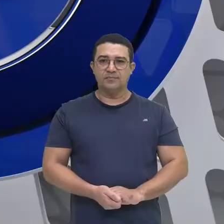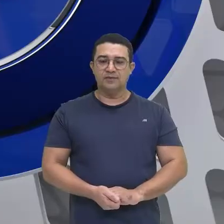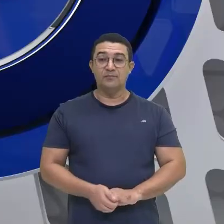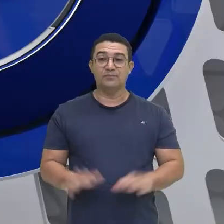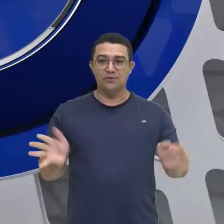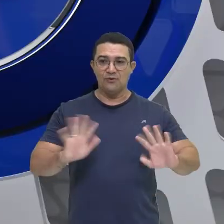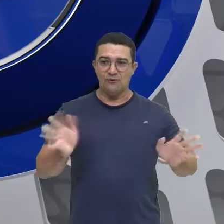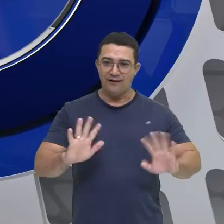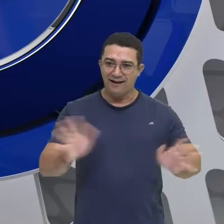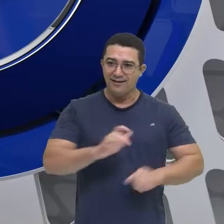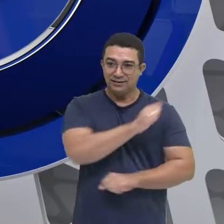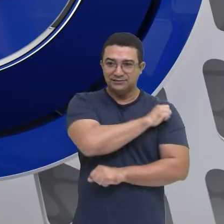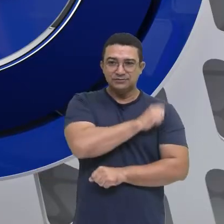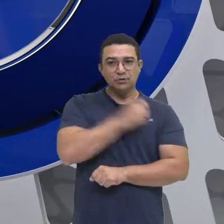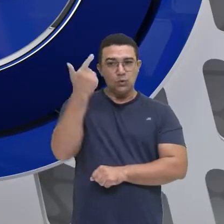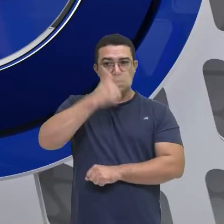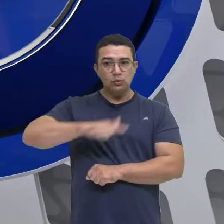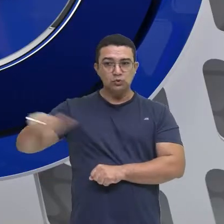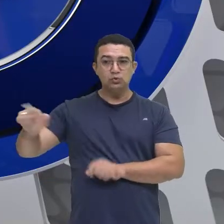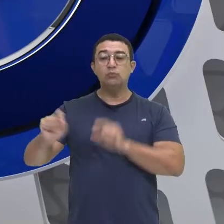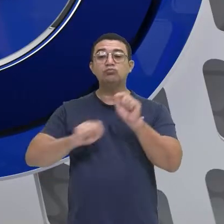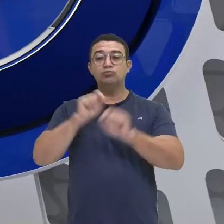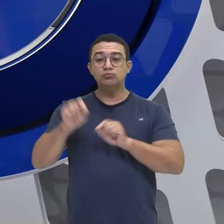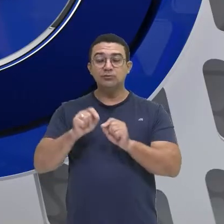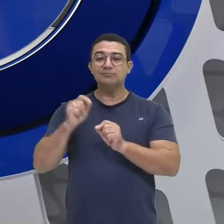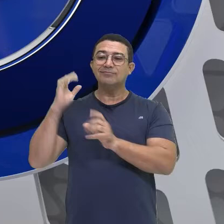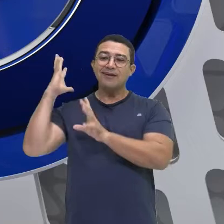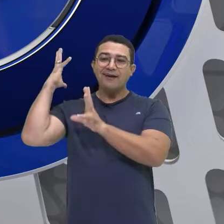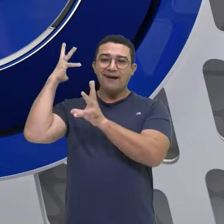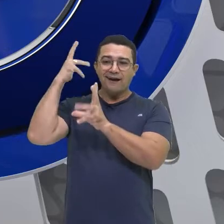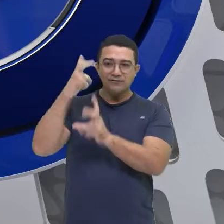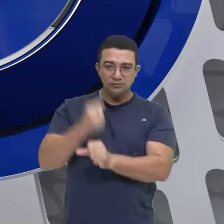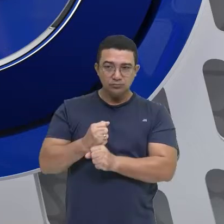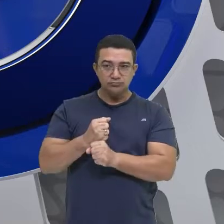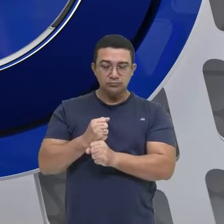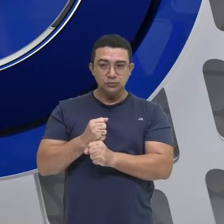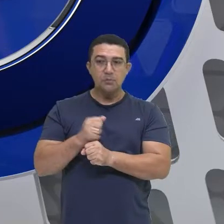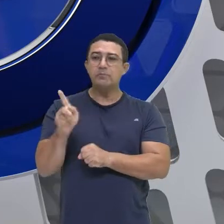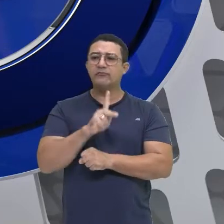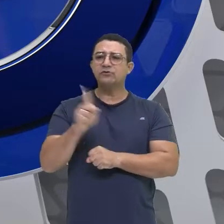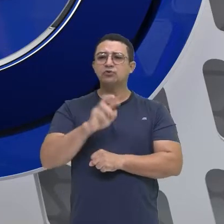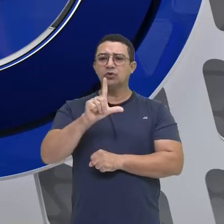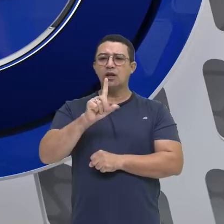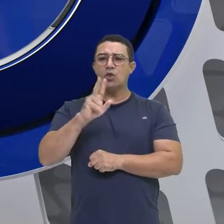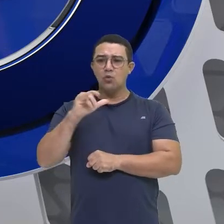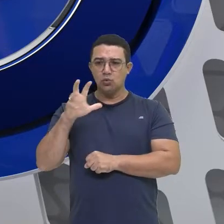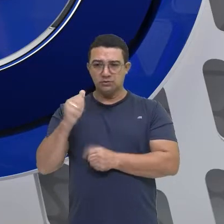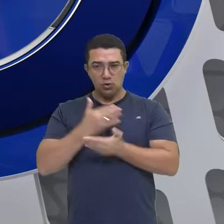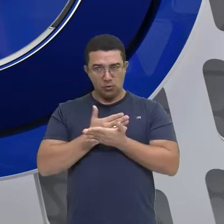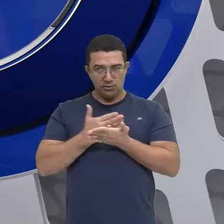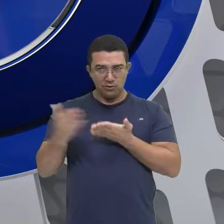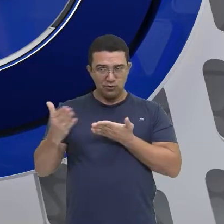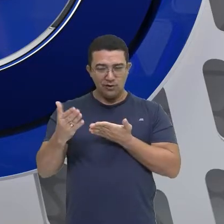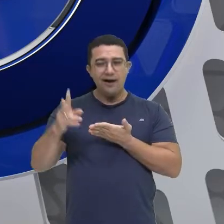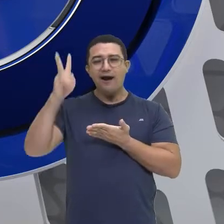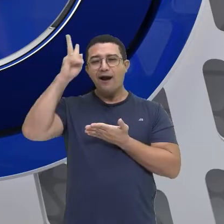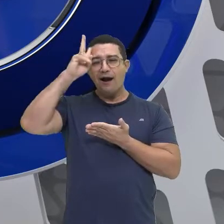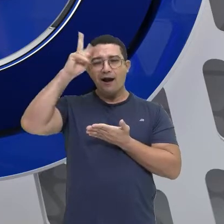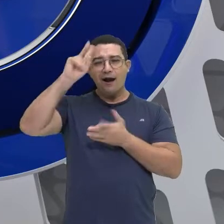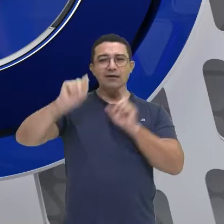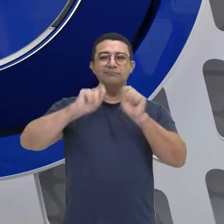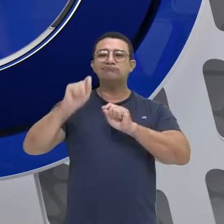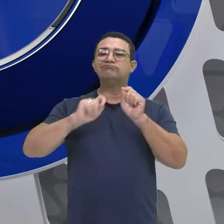queridos, vamos dar continuidade à nossa revisão. A professora Lúcia começou a revisão conversando com a gente, lembrando, né, de